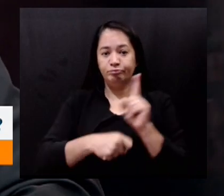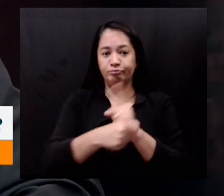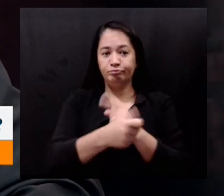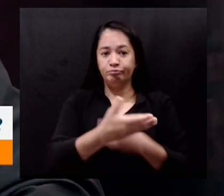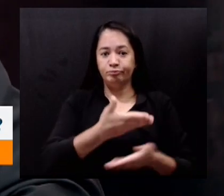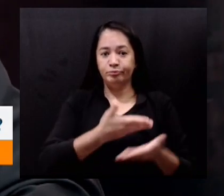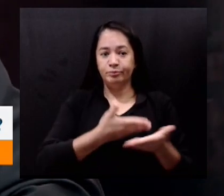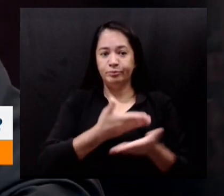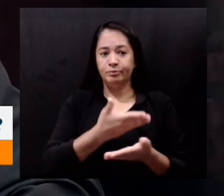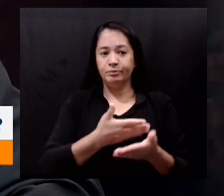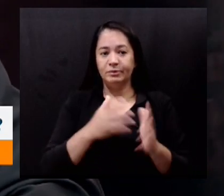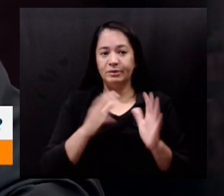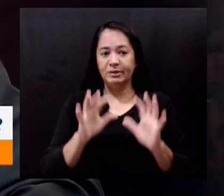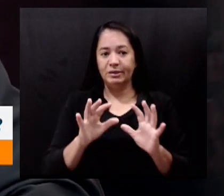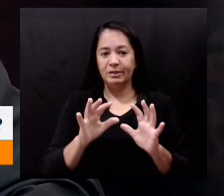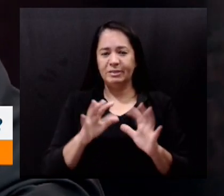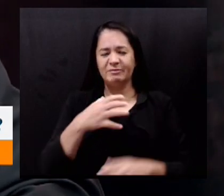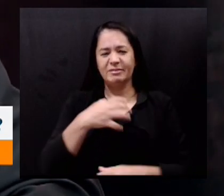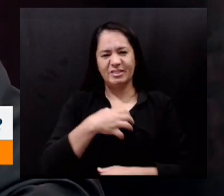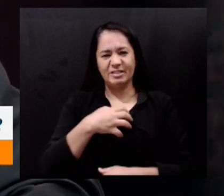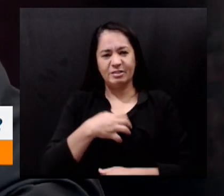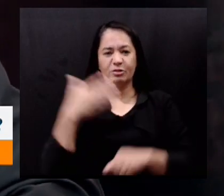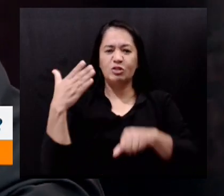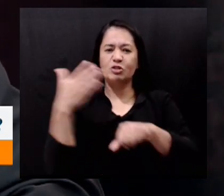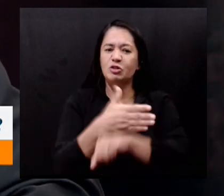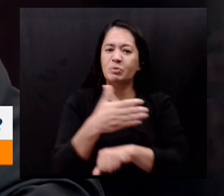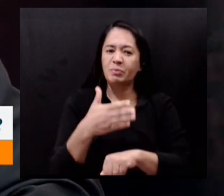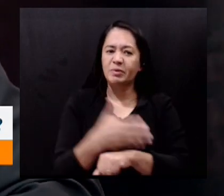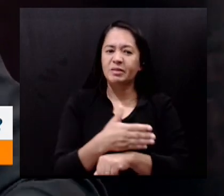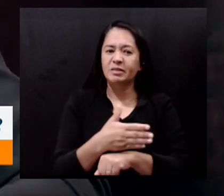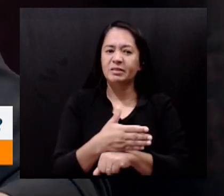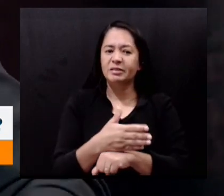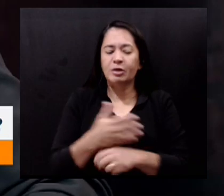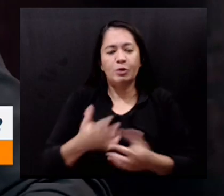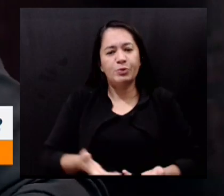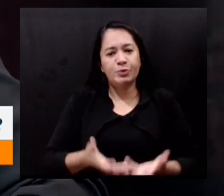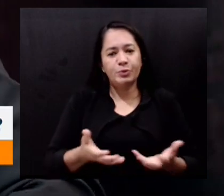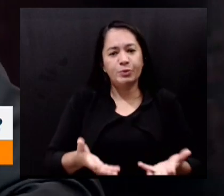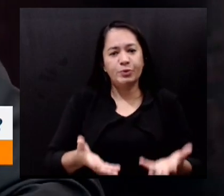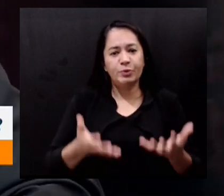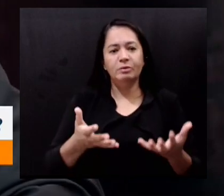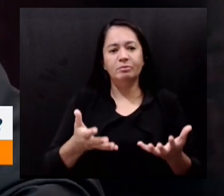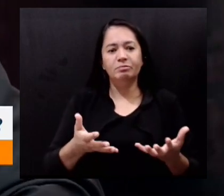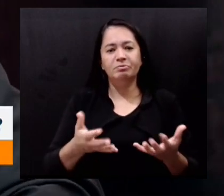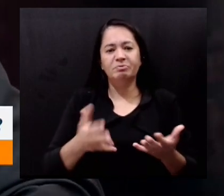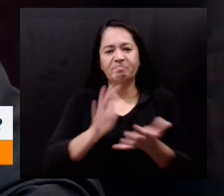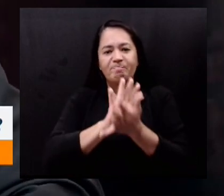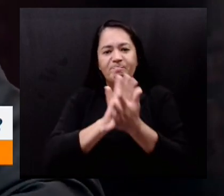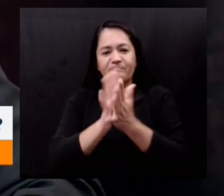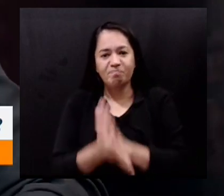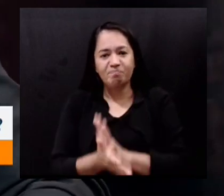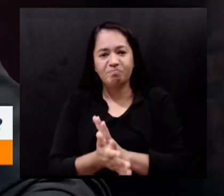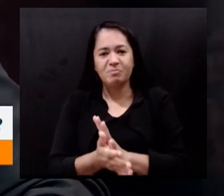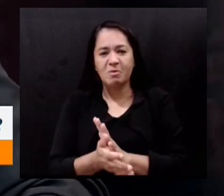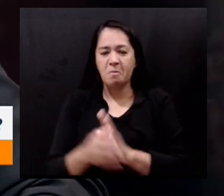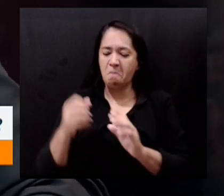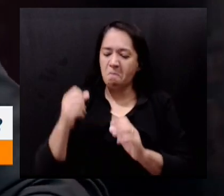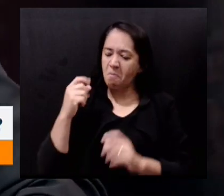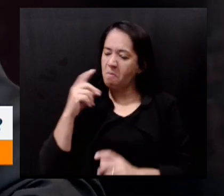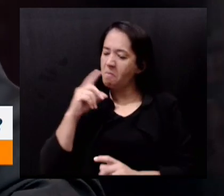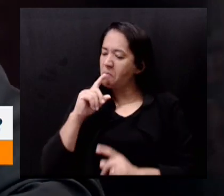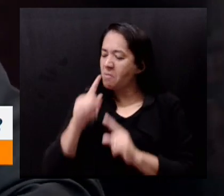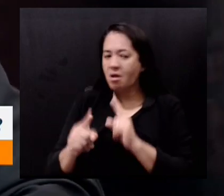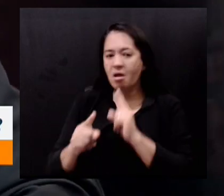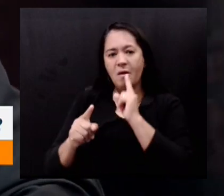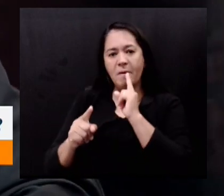tem essa sensação de pertencimento e essa motivação destrutiva, né, em atacar o outro e se sentir que faz parte de